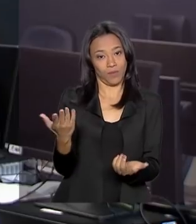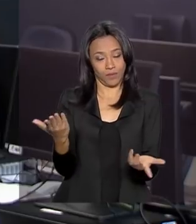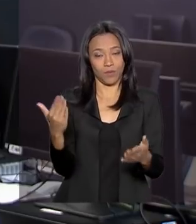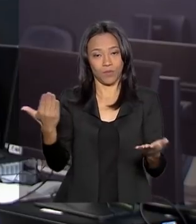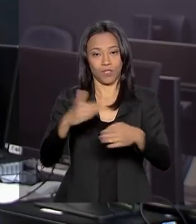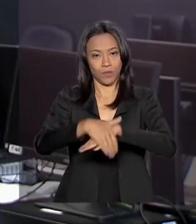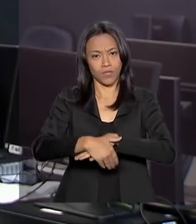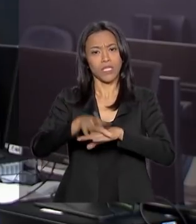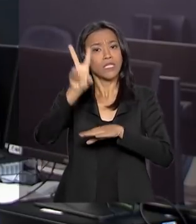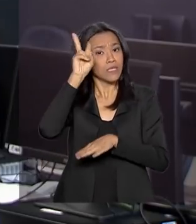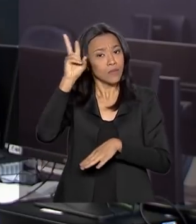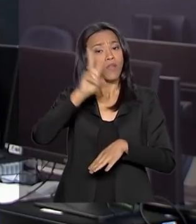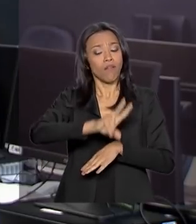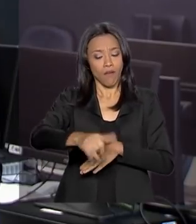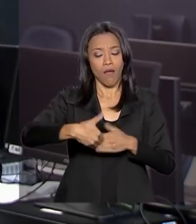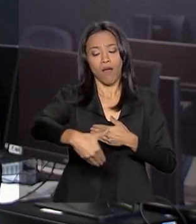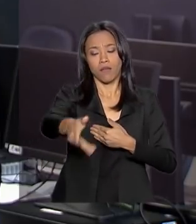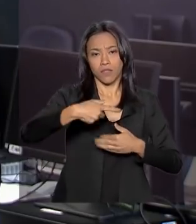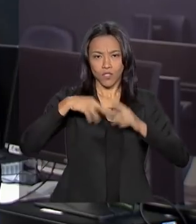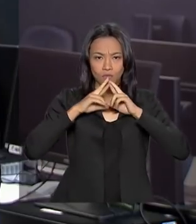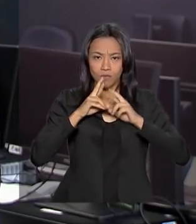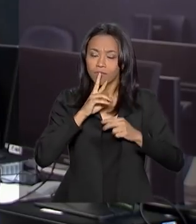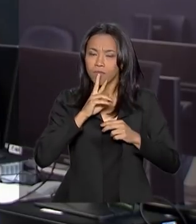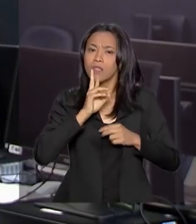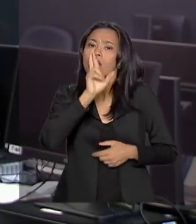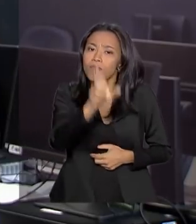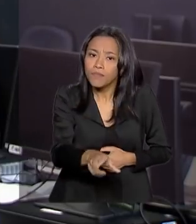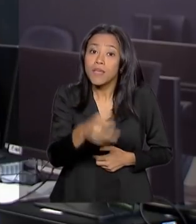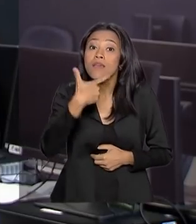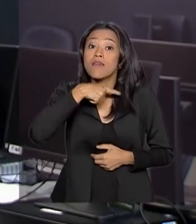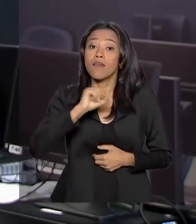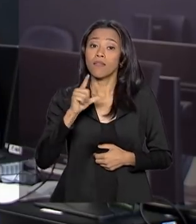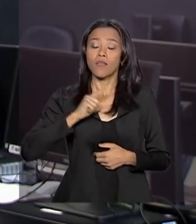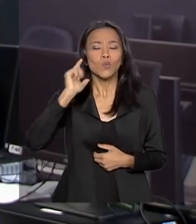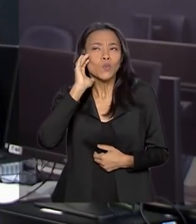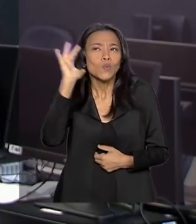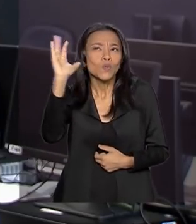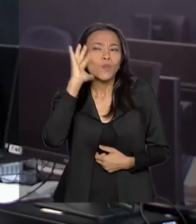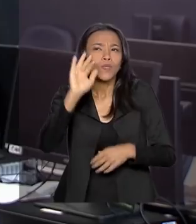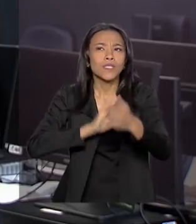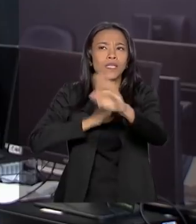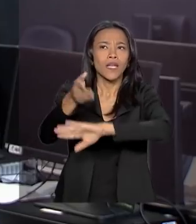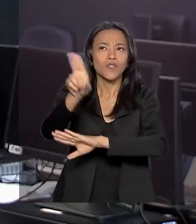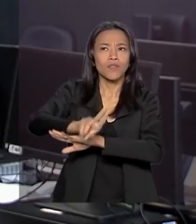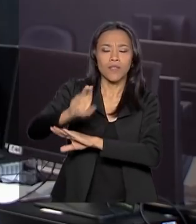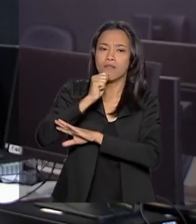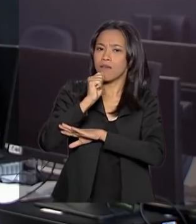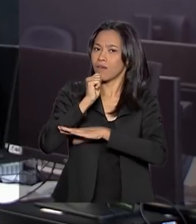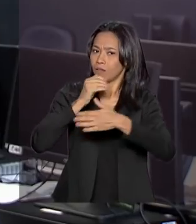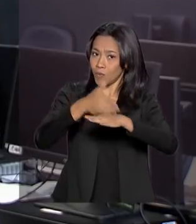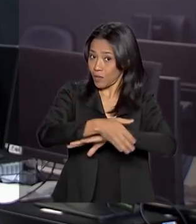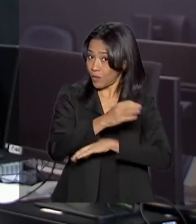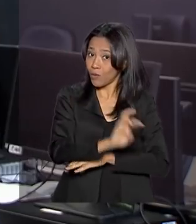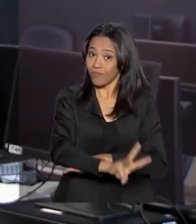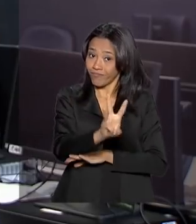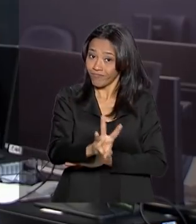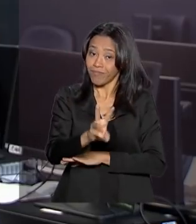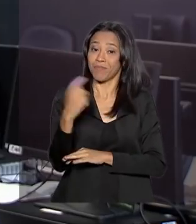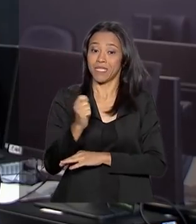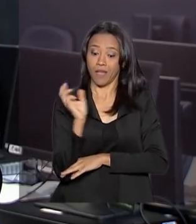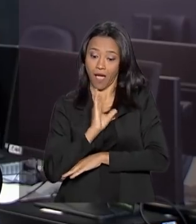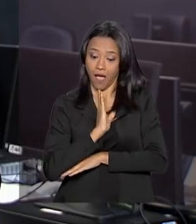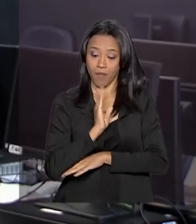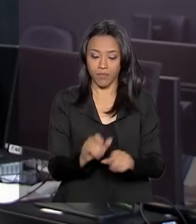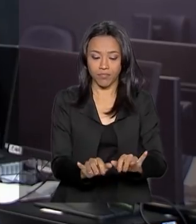-feira. Portanto, quem tem o sonho de cursar uma universidade pública e ainda não acessou o sistema, tem de correr para o